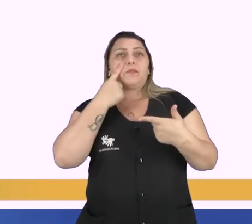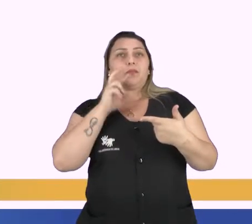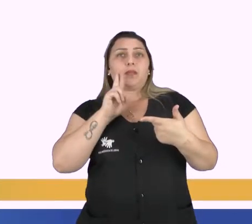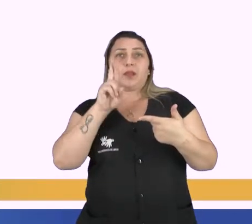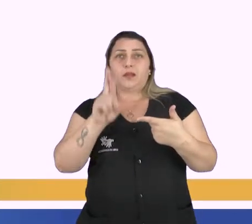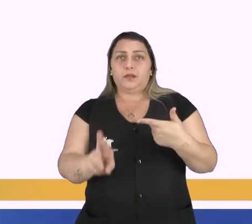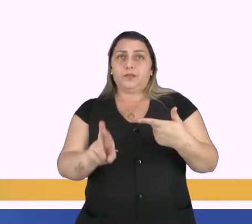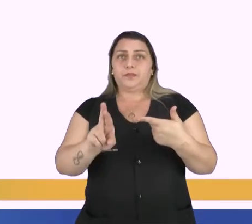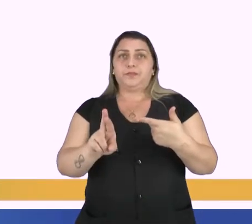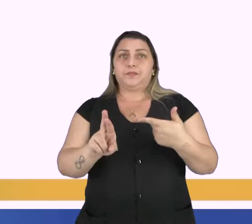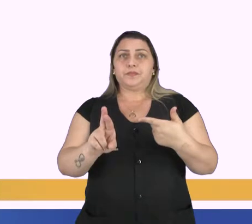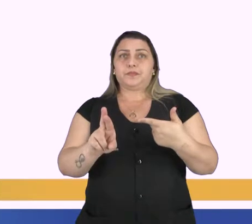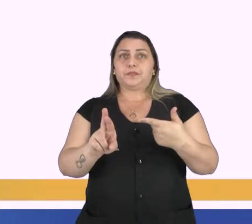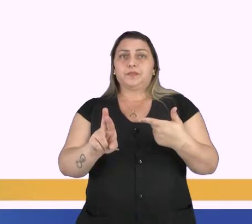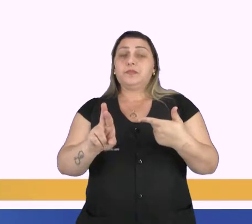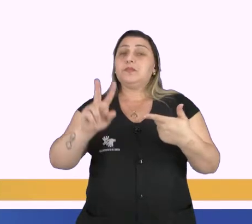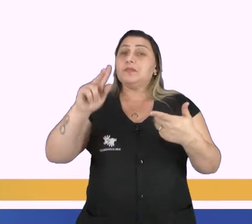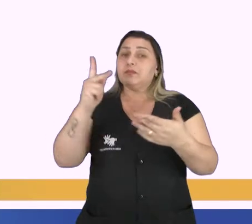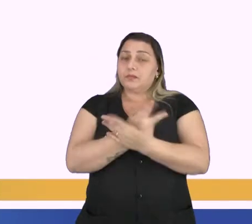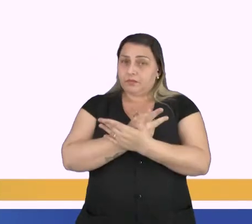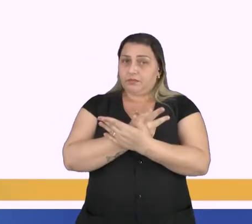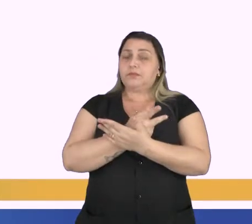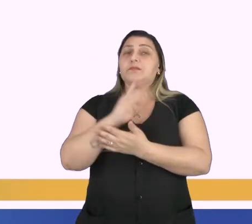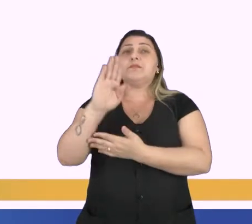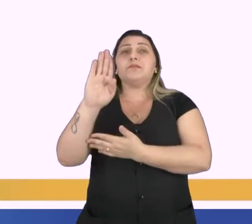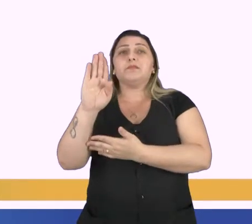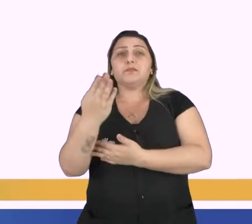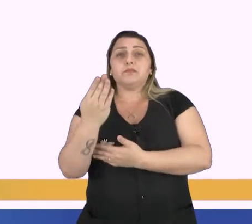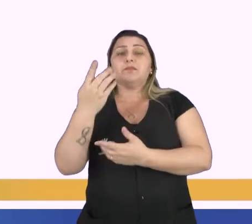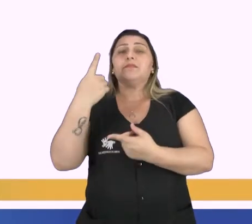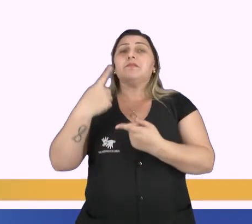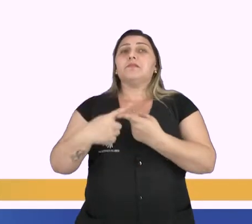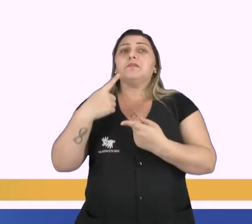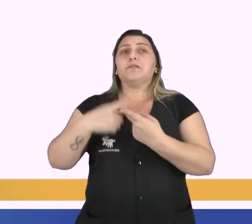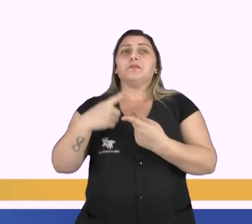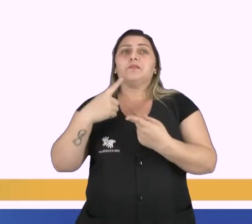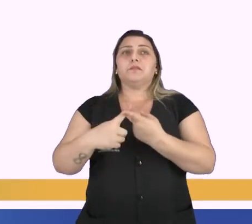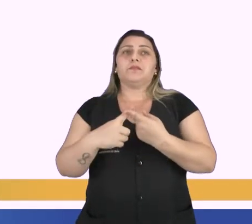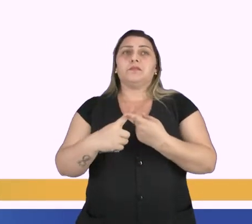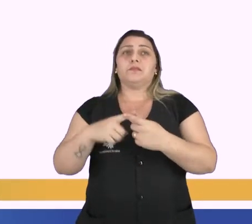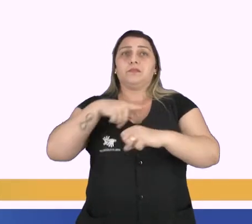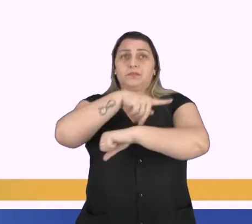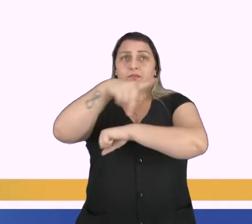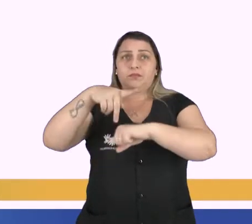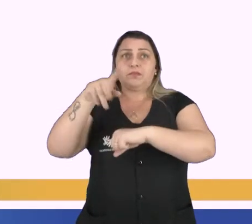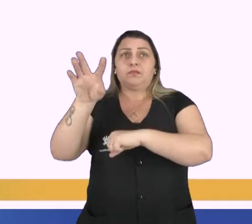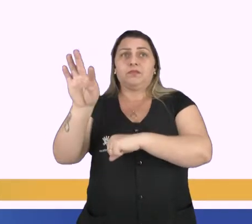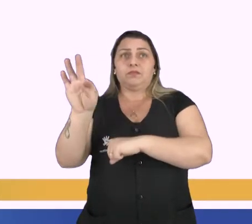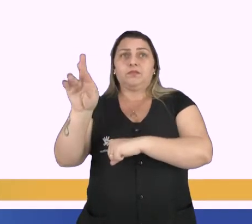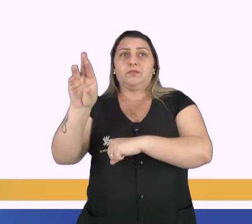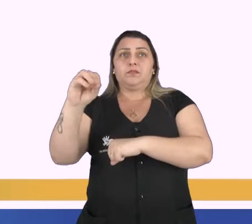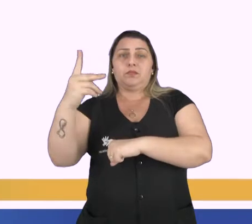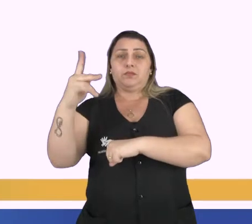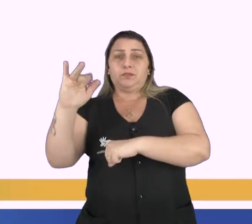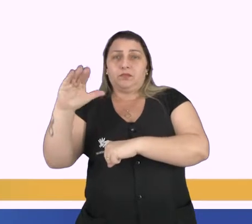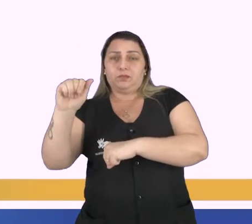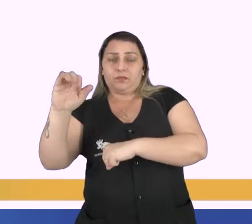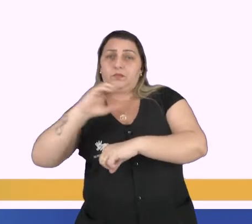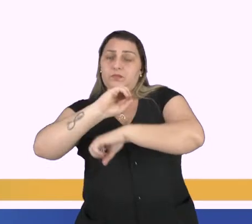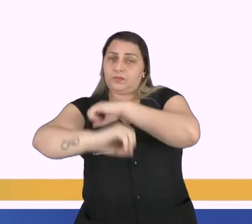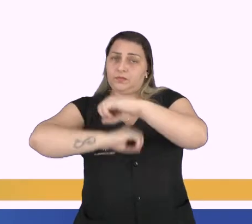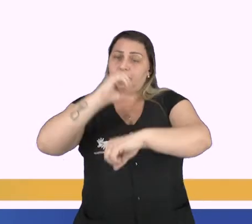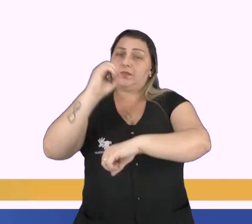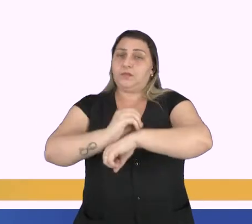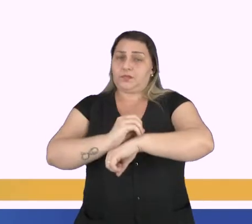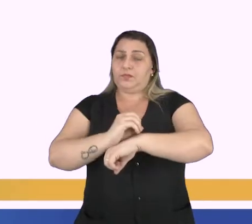diz que aquela frase está errada, né? Está falsa. Por quê? A frase diz o seguinte: nos países tropicais, as estações do ano